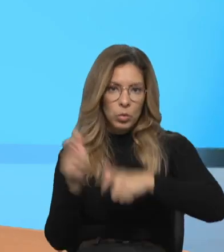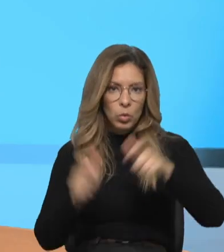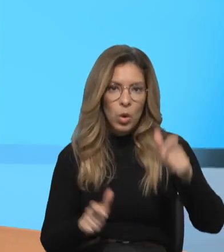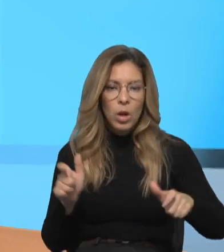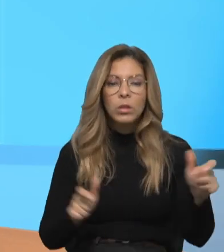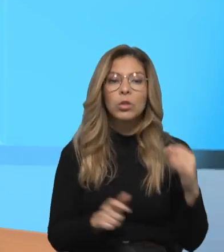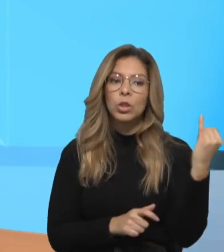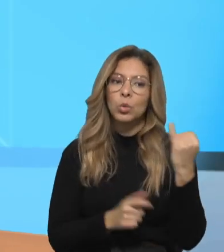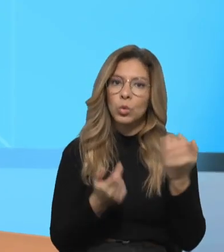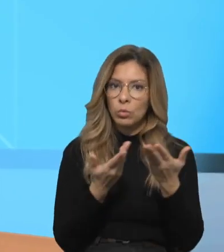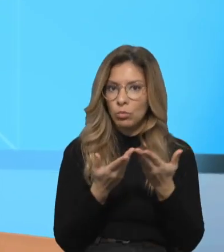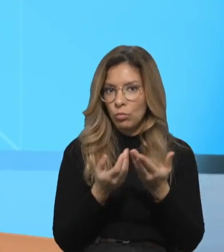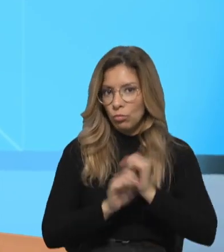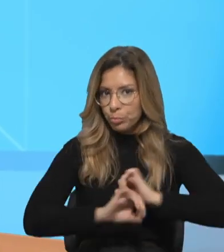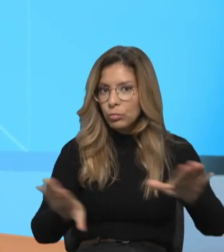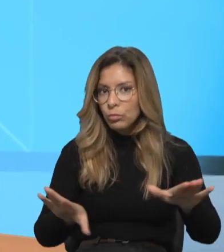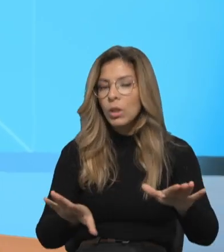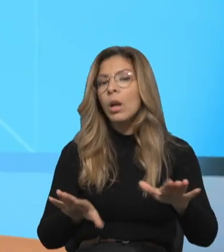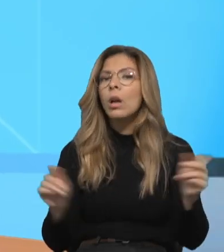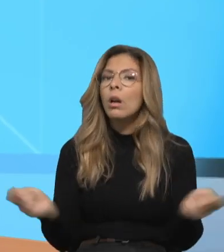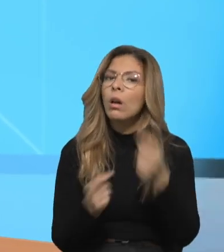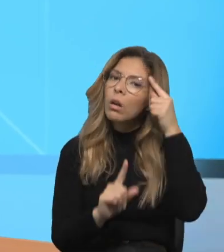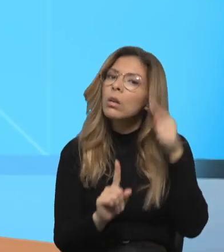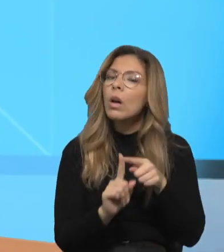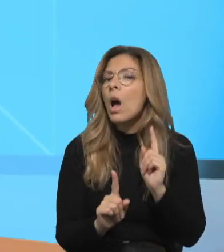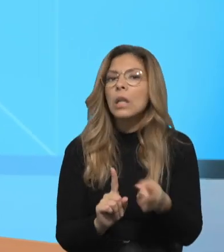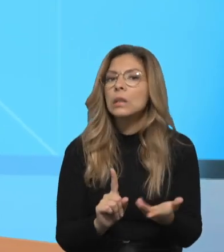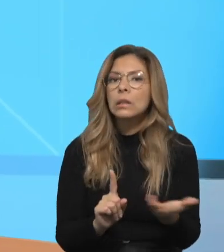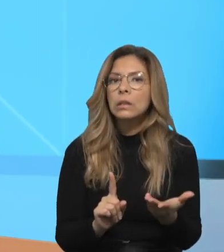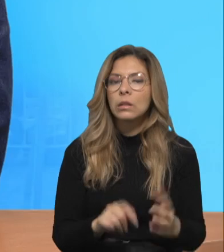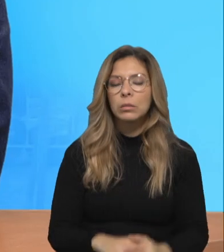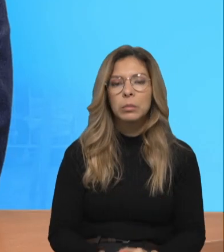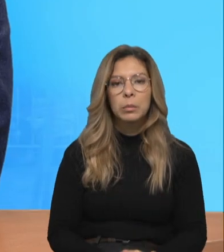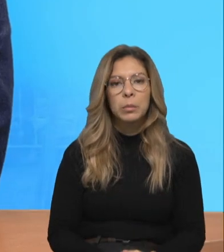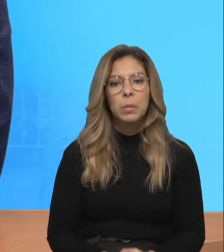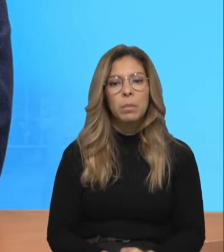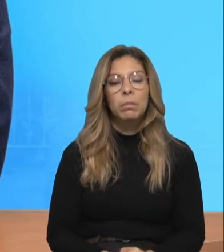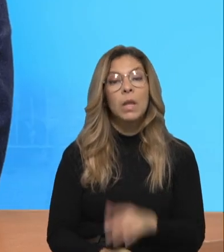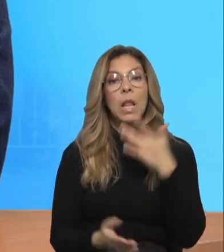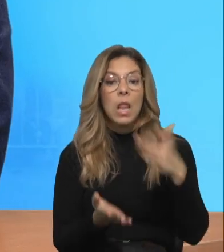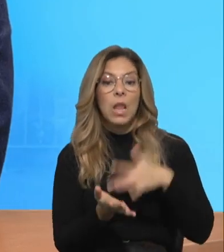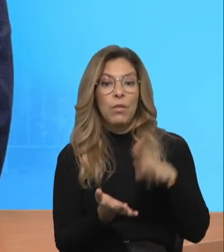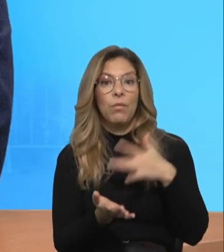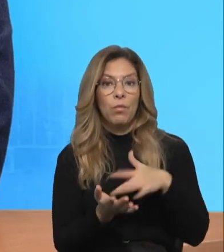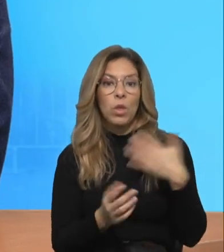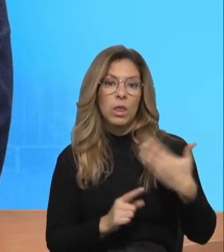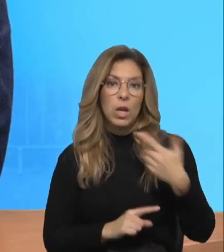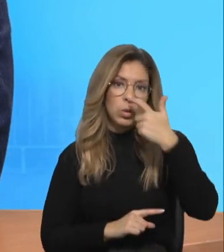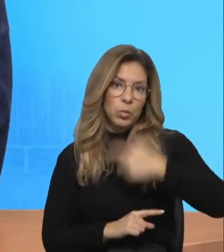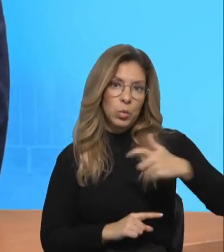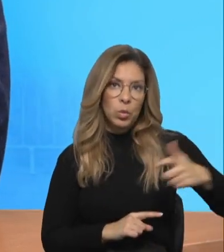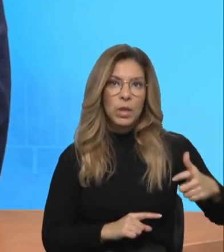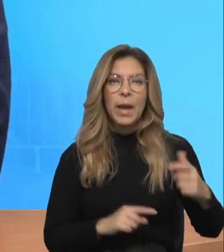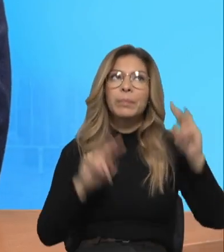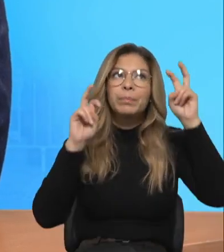que contribui a este muito específico para que, de facto, os direitos humanos sejam uma realidade. O Manual de Direitos Humanos é uma